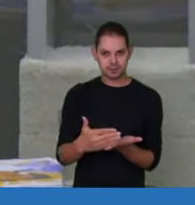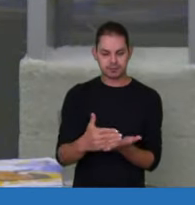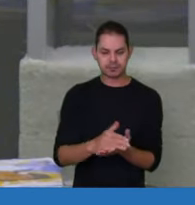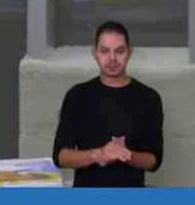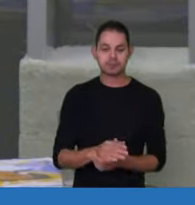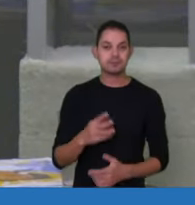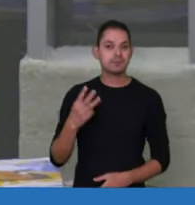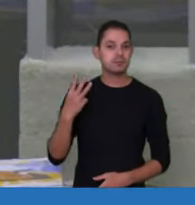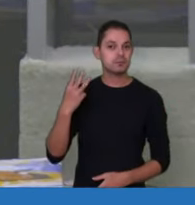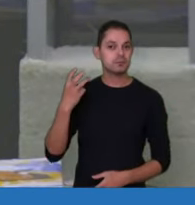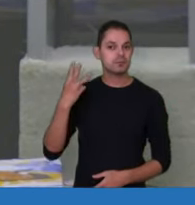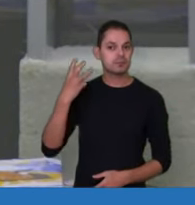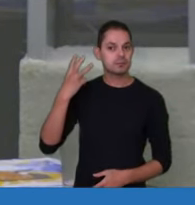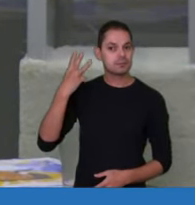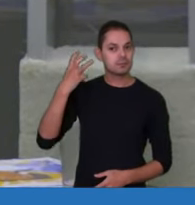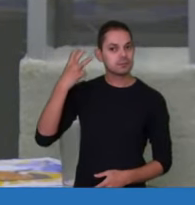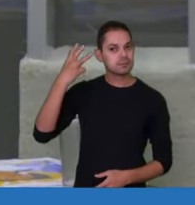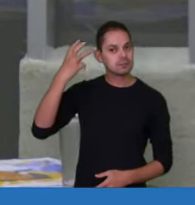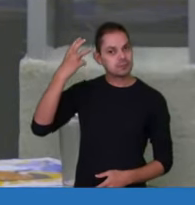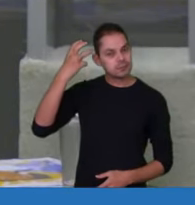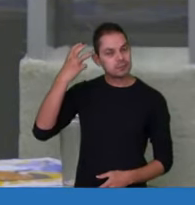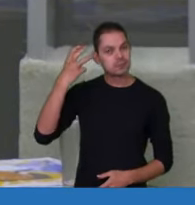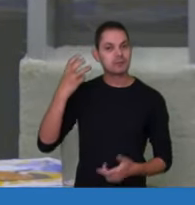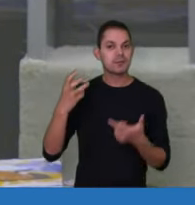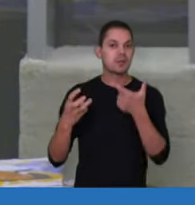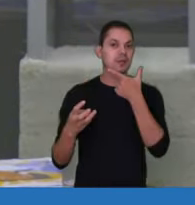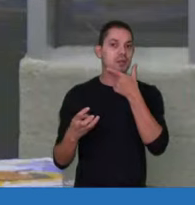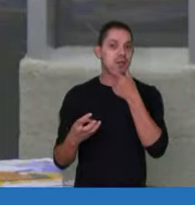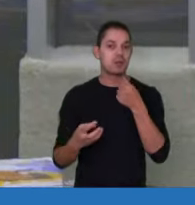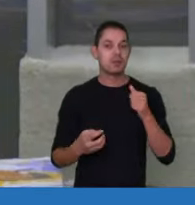Marielle Franco e Anderson,